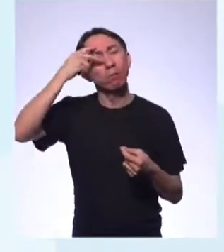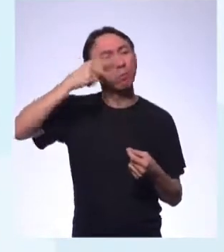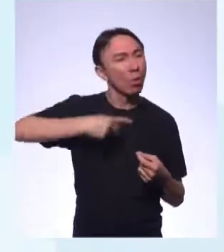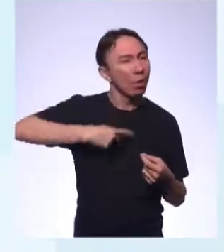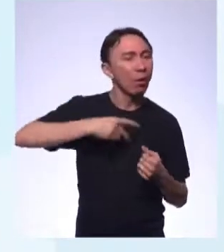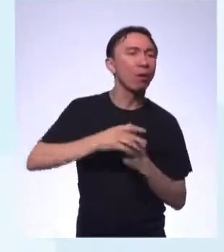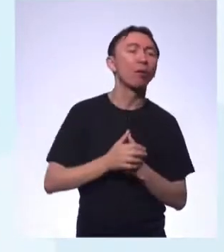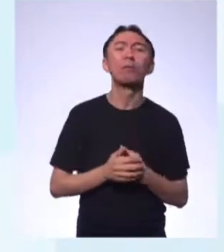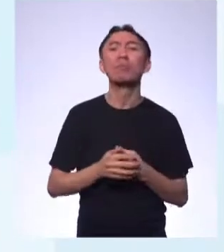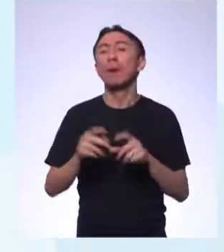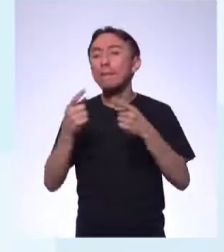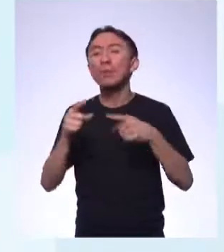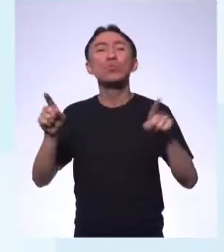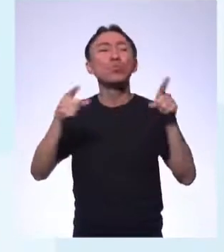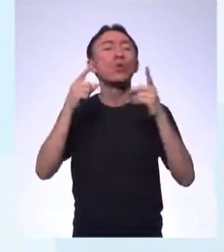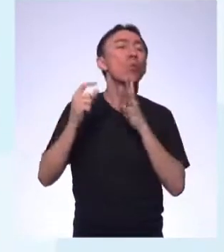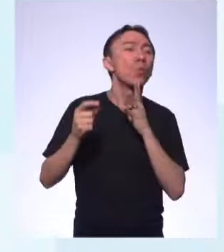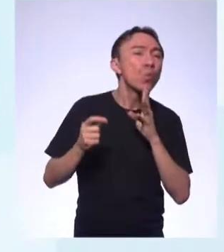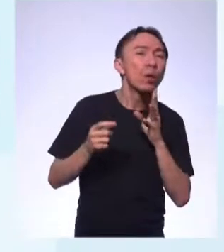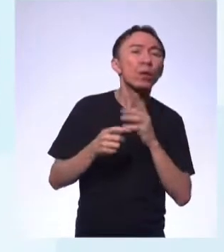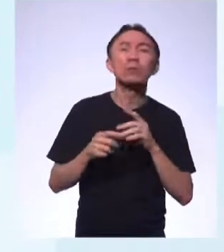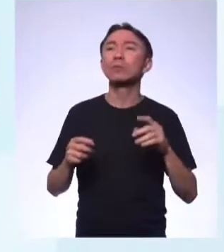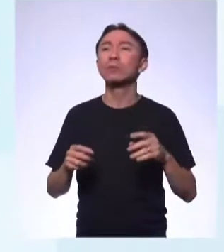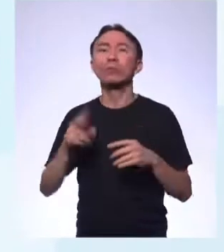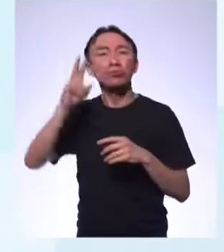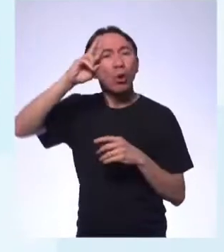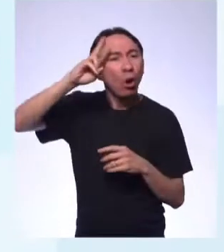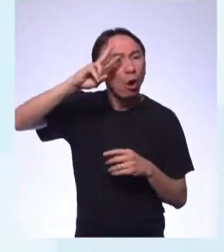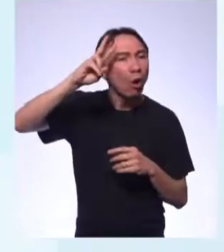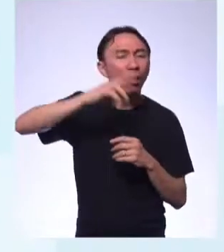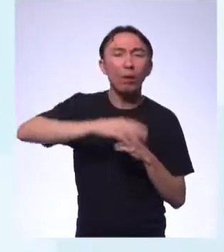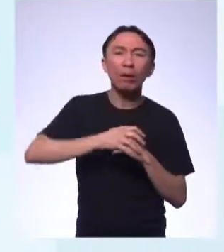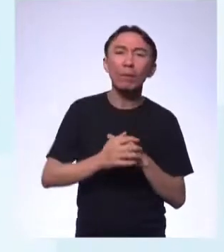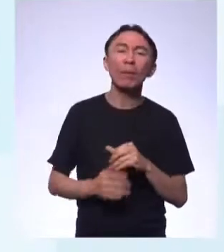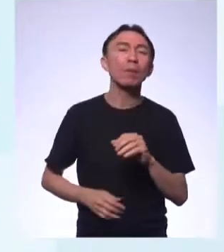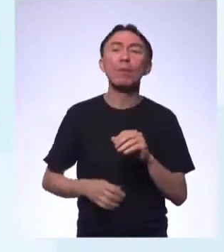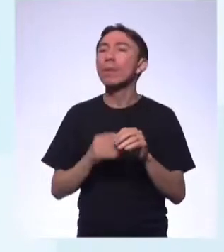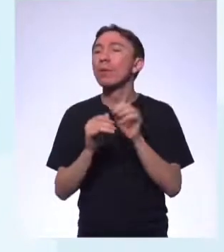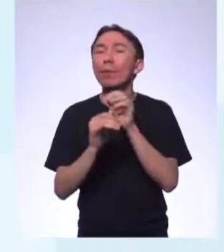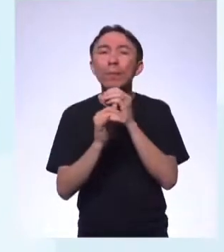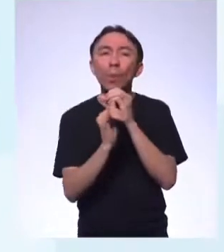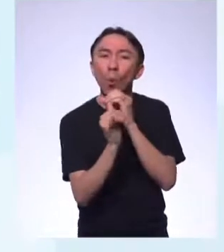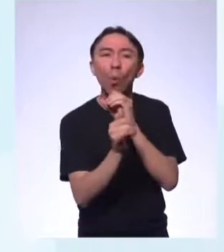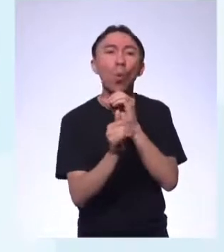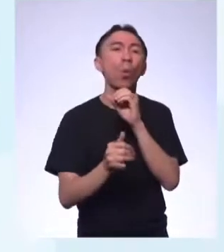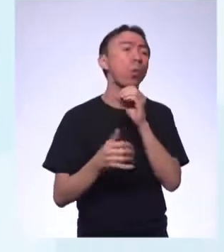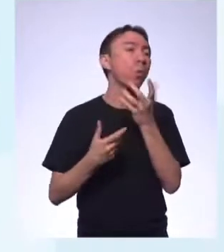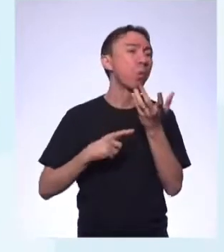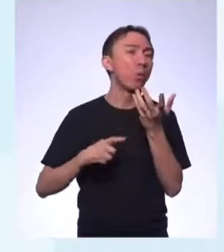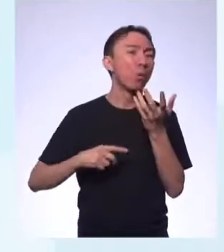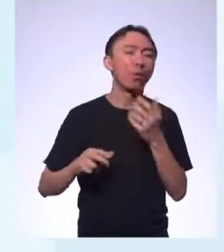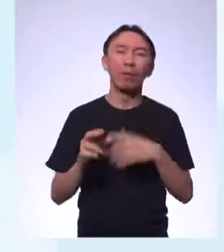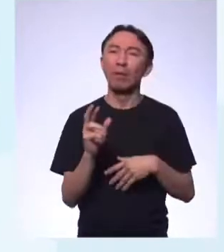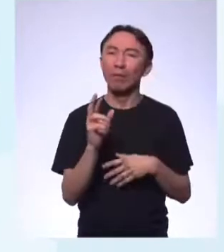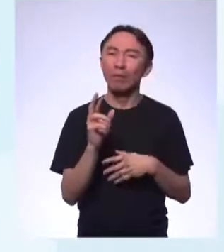música conhecida, uma história, um conto, um romance, né? E encontrar uma justificativa para explicar por